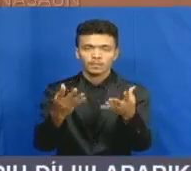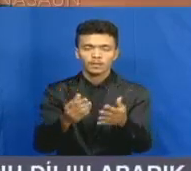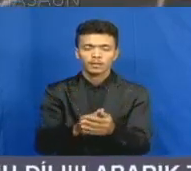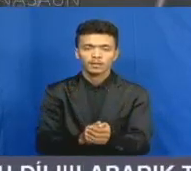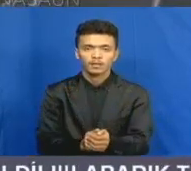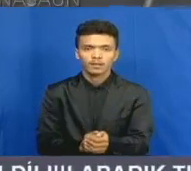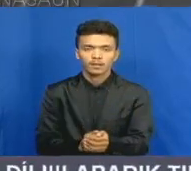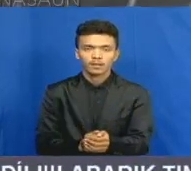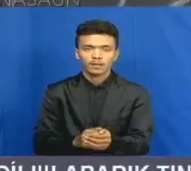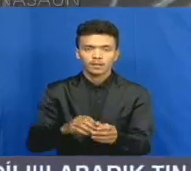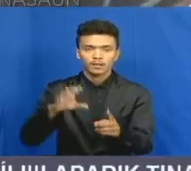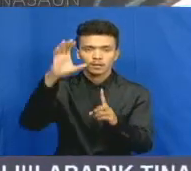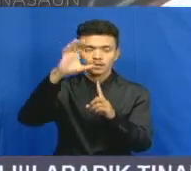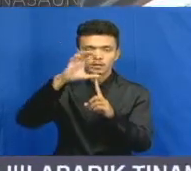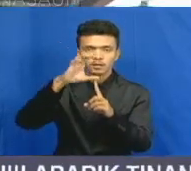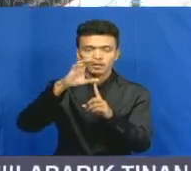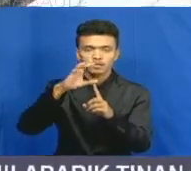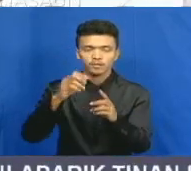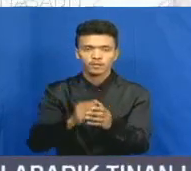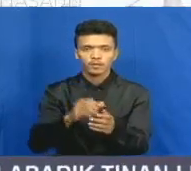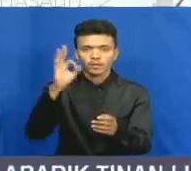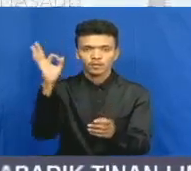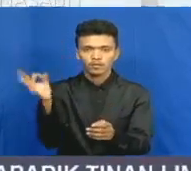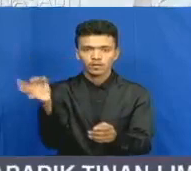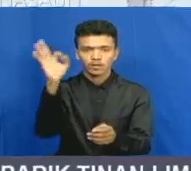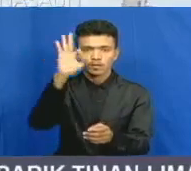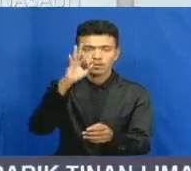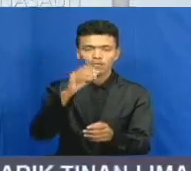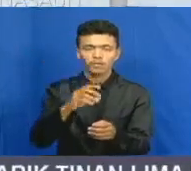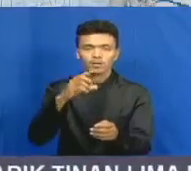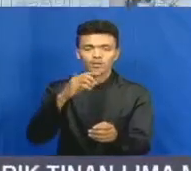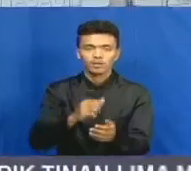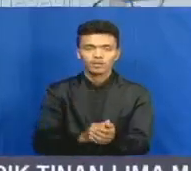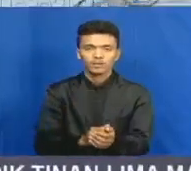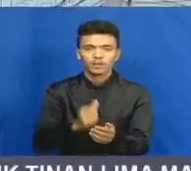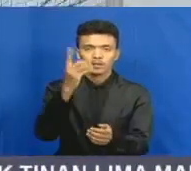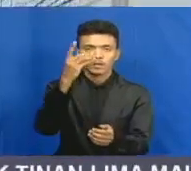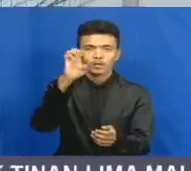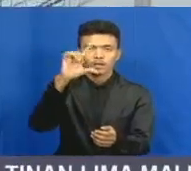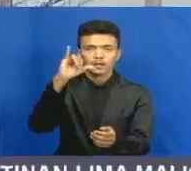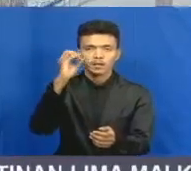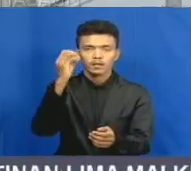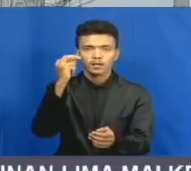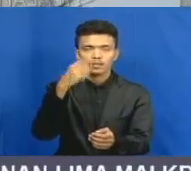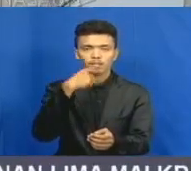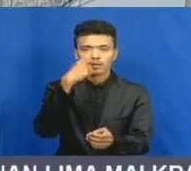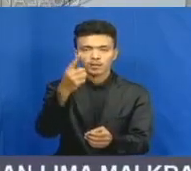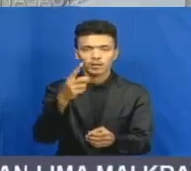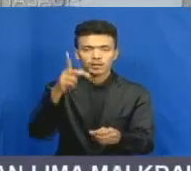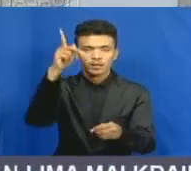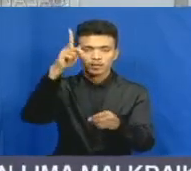Entretanto, manazer estação combustível 99 Global Rudi Larang. Adelino Gonzaga reconhece.